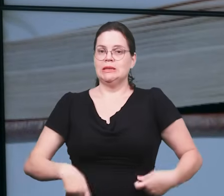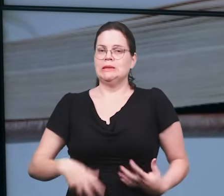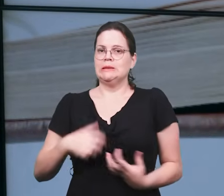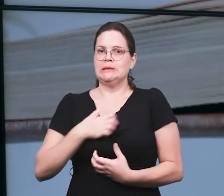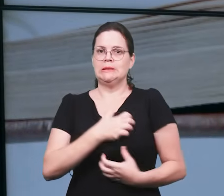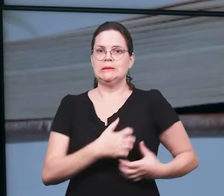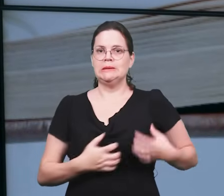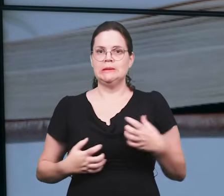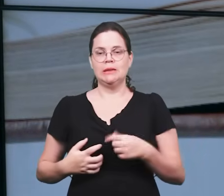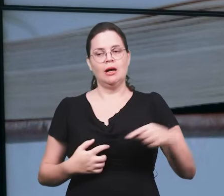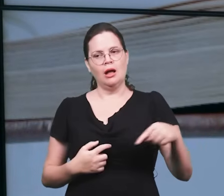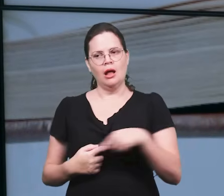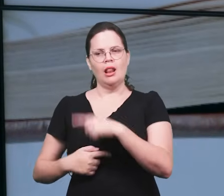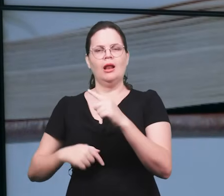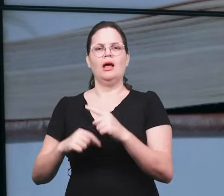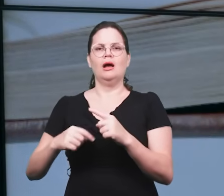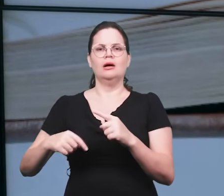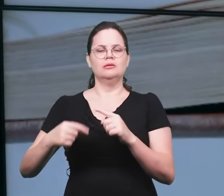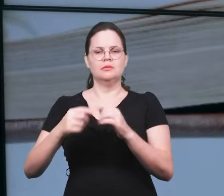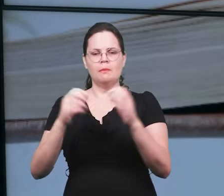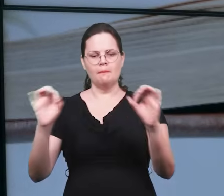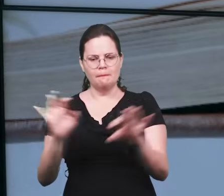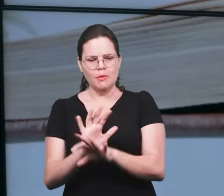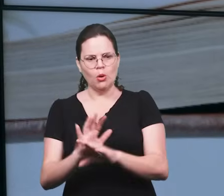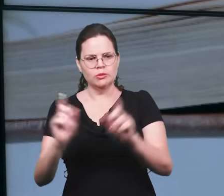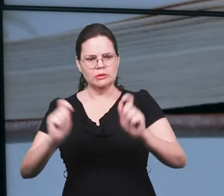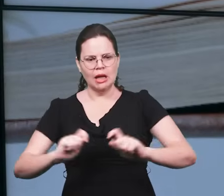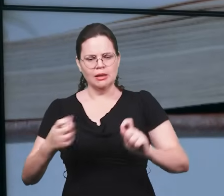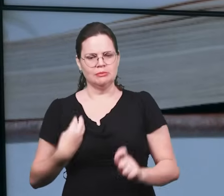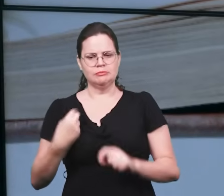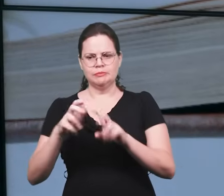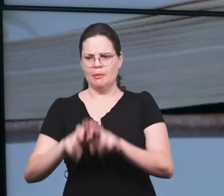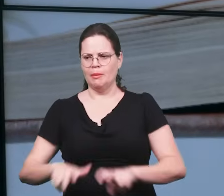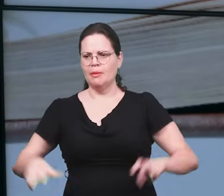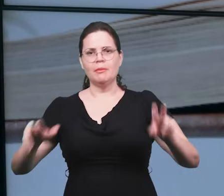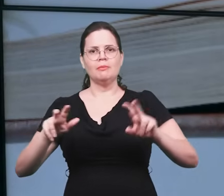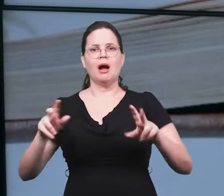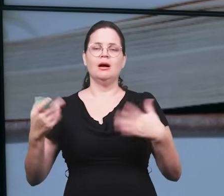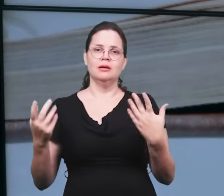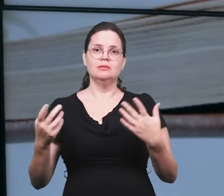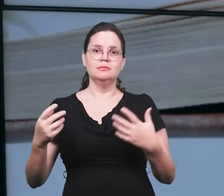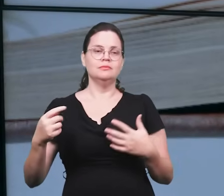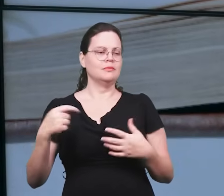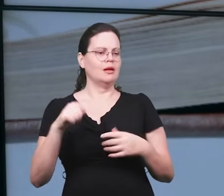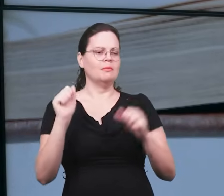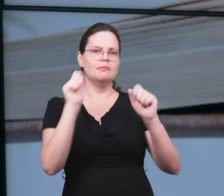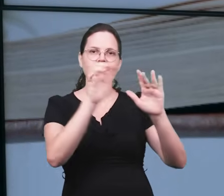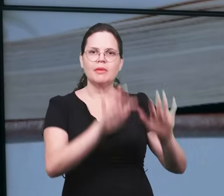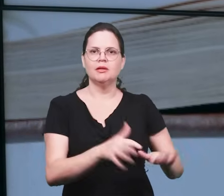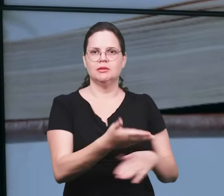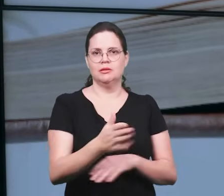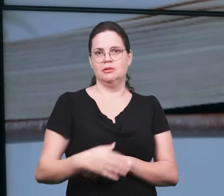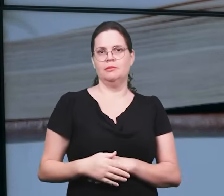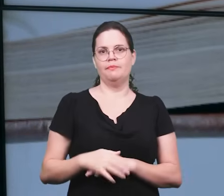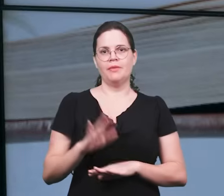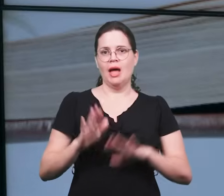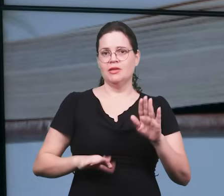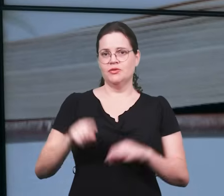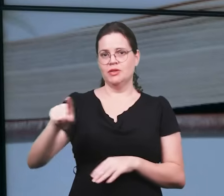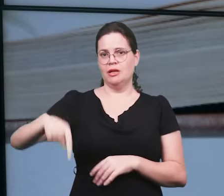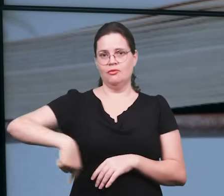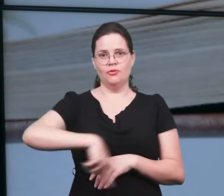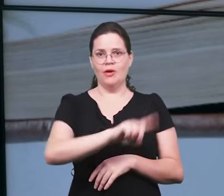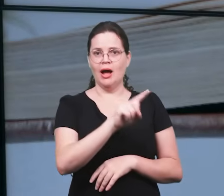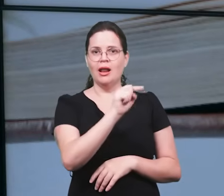podemos ali com o nosso trabalho, às vezes você não tem condição de chegar lá e falar, mas naquele dia